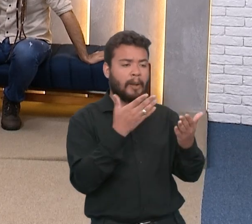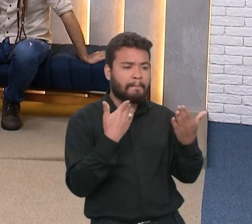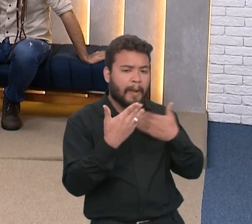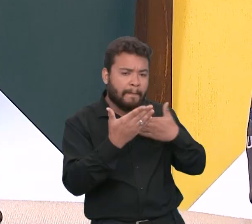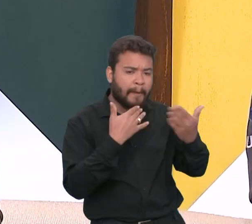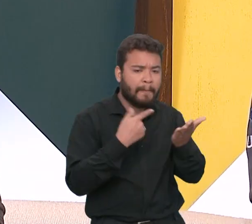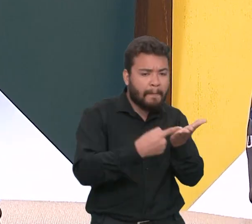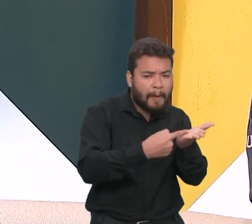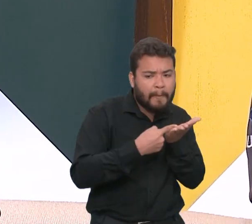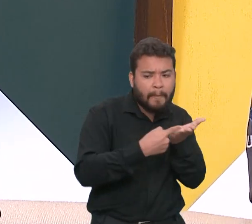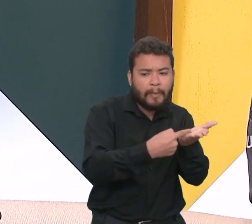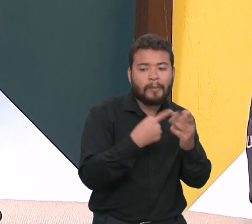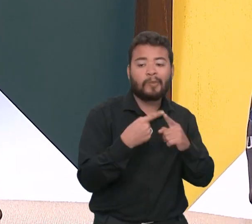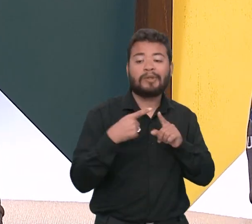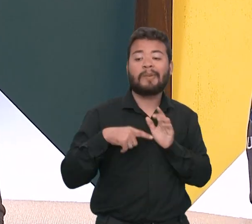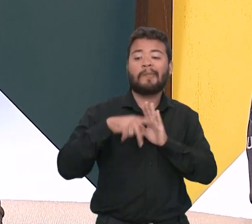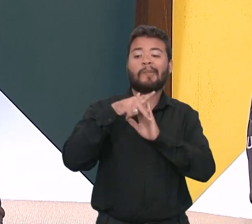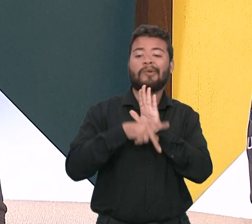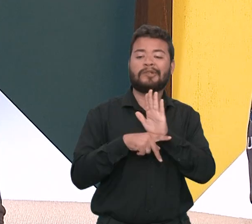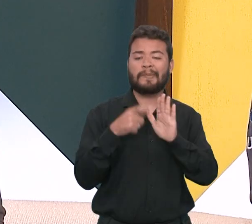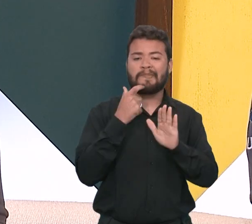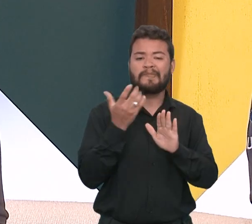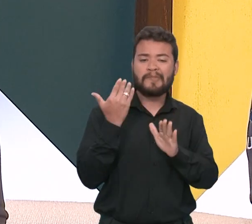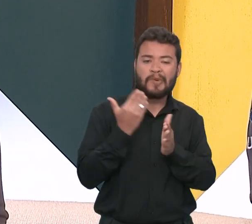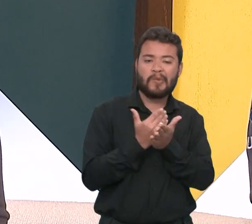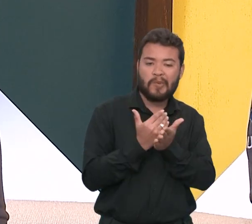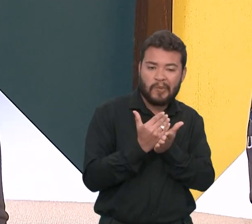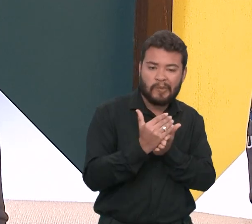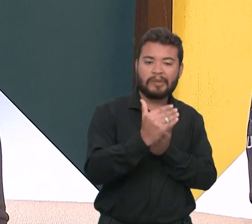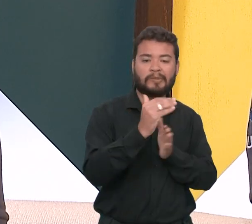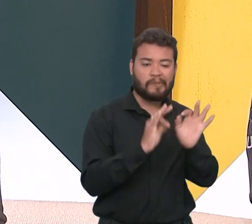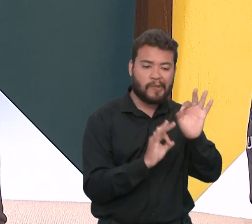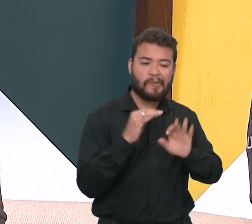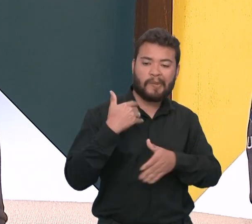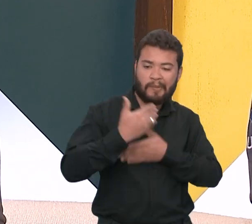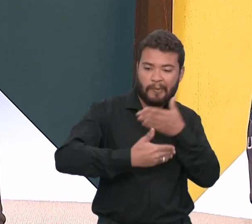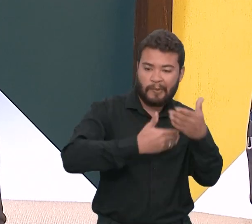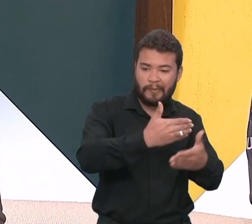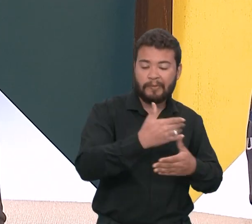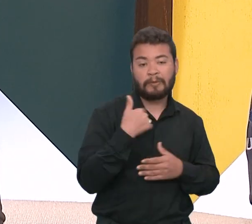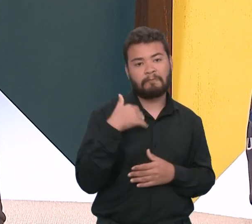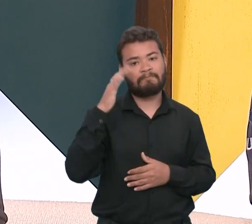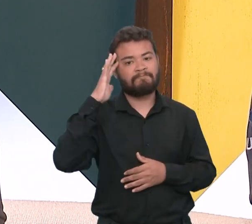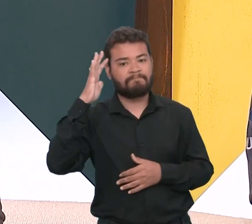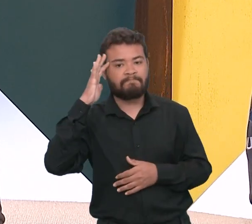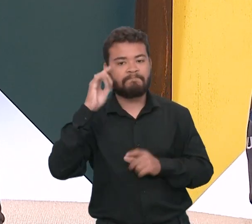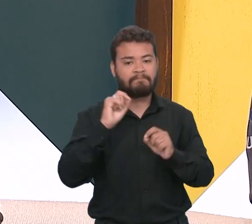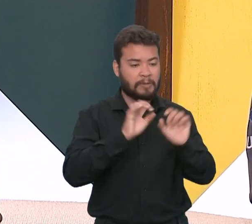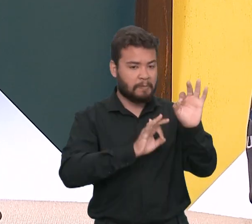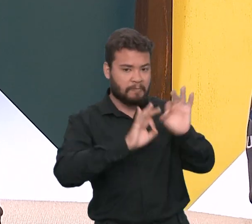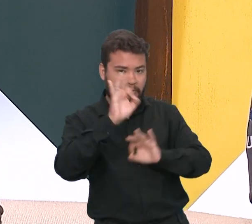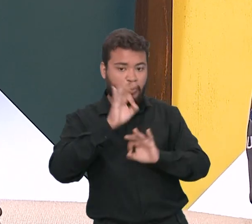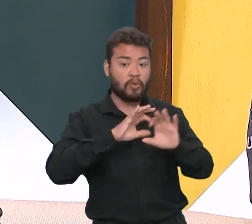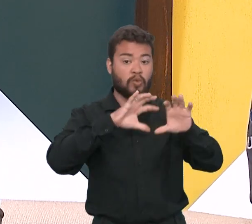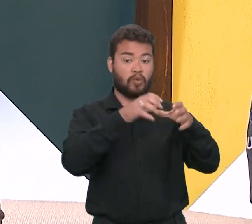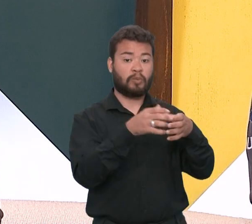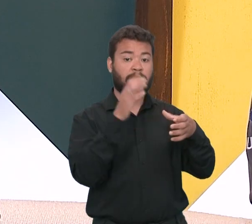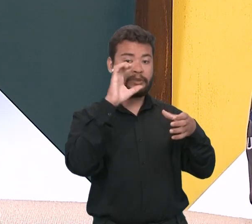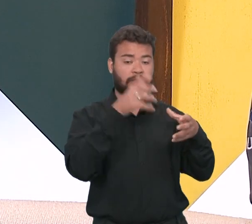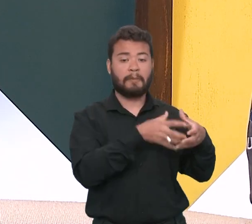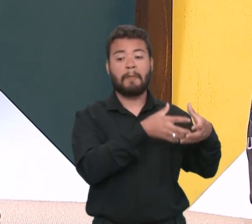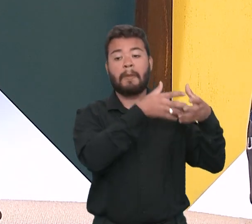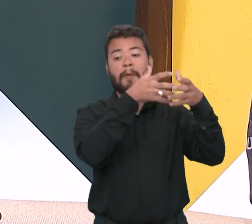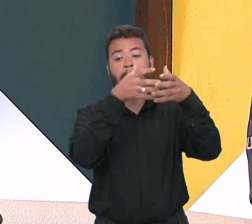cavernas e um projeto que tinha sido iniciado. E então a gente pensou, a partir disso, em elaborar a nossa expedição científica para coletar esse fungo de